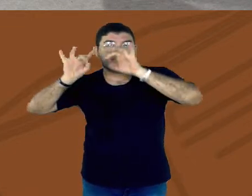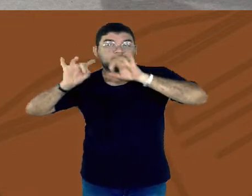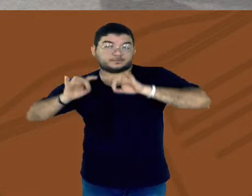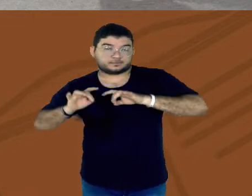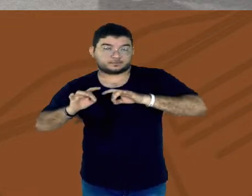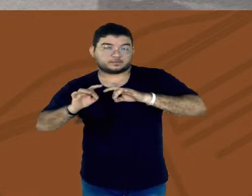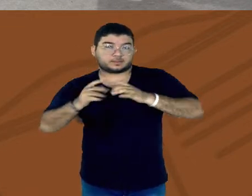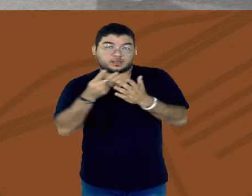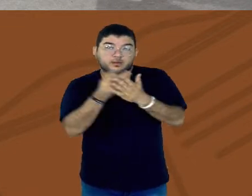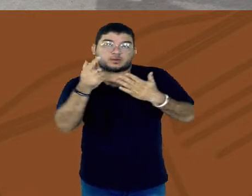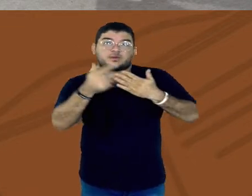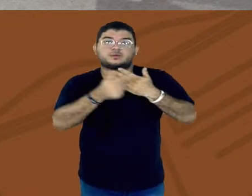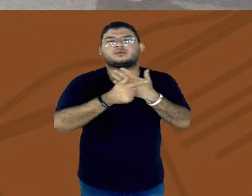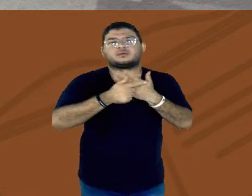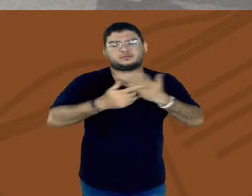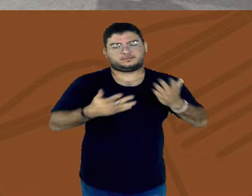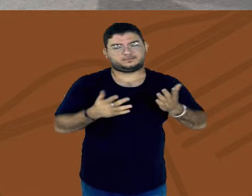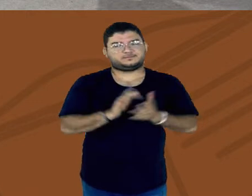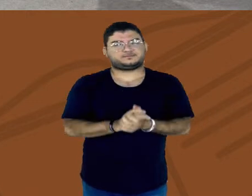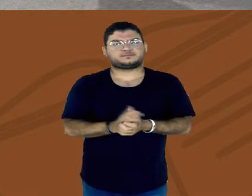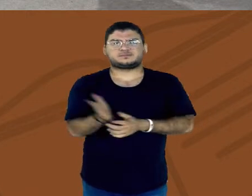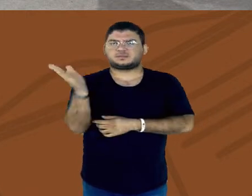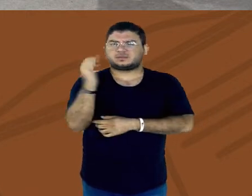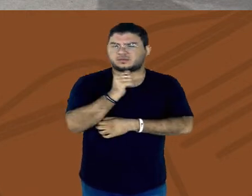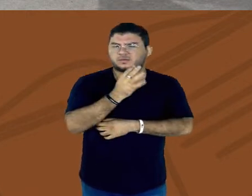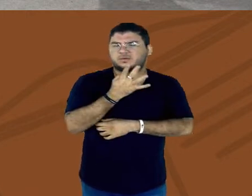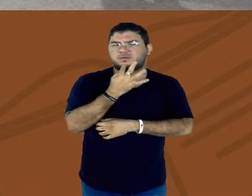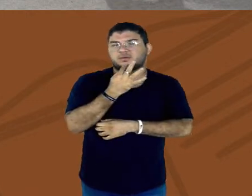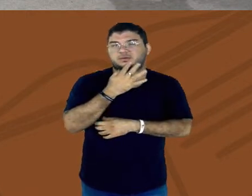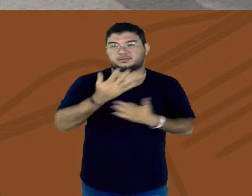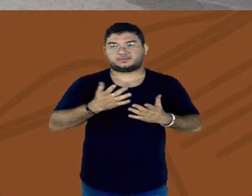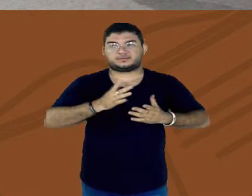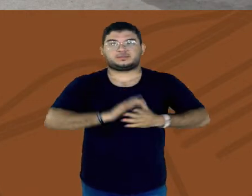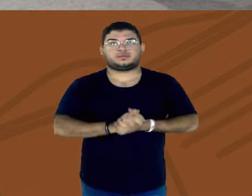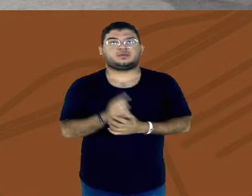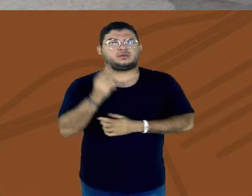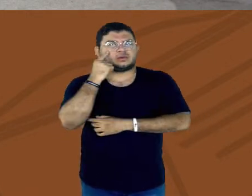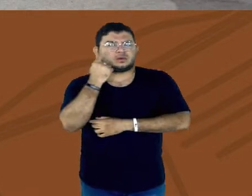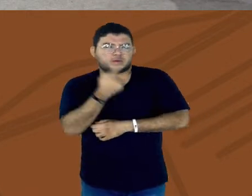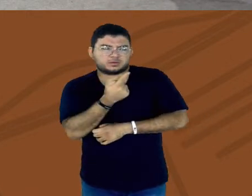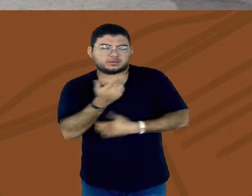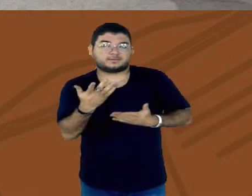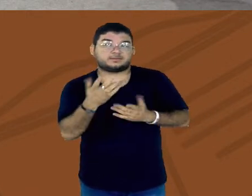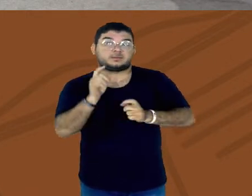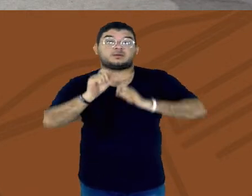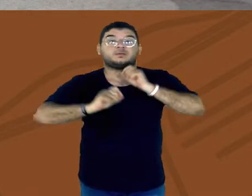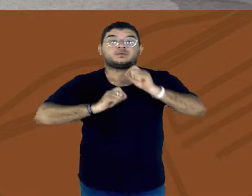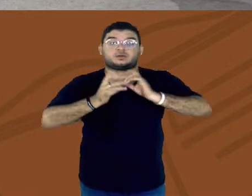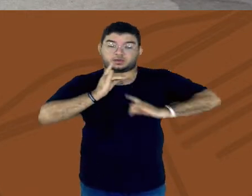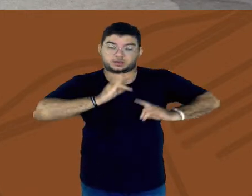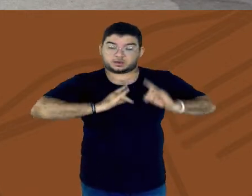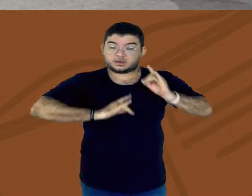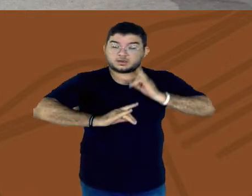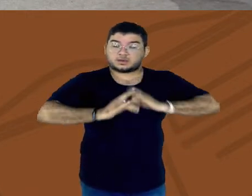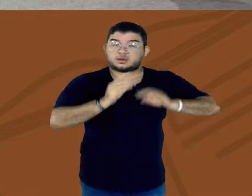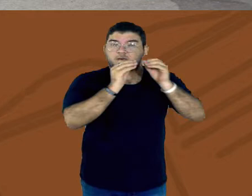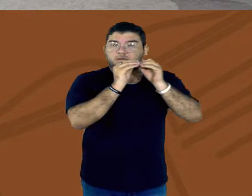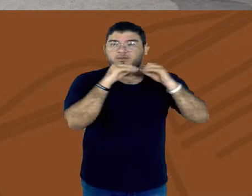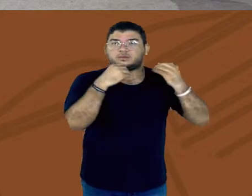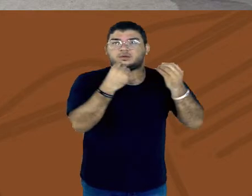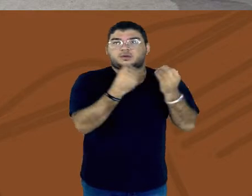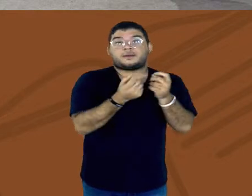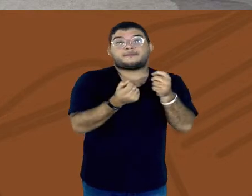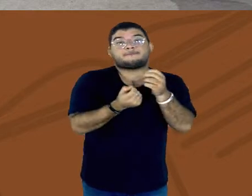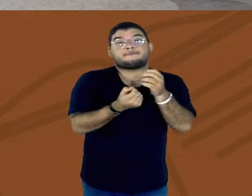Ok, professor. Vamos acompanhar o que eu trago aqui para vocês no slide. Então, diz que hormônios são substâncias produzidas